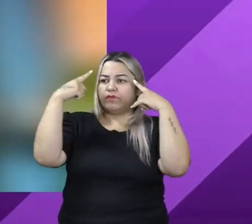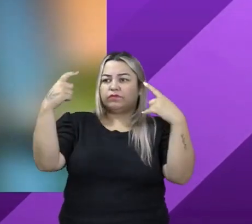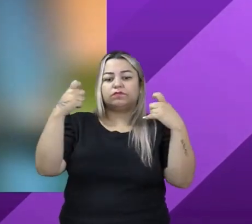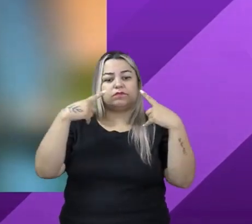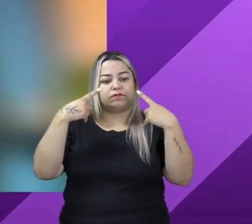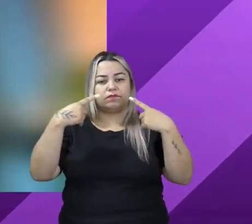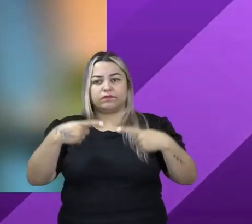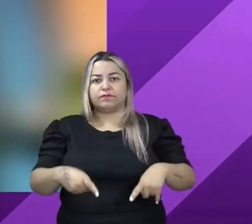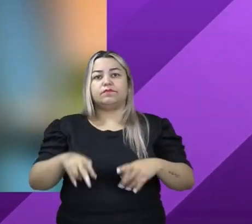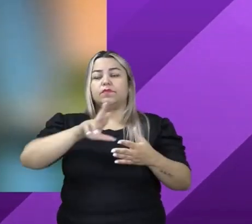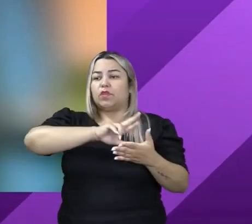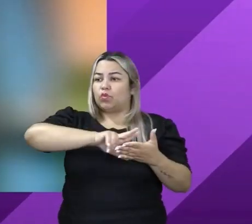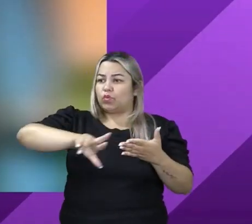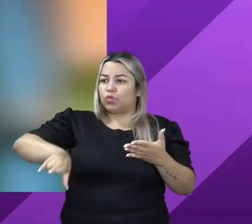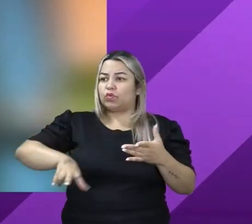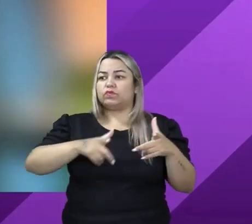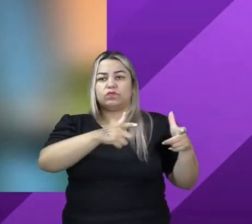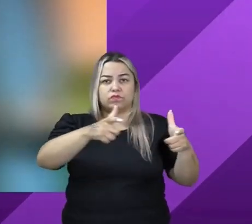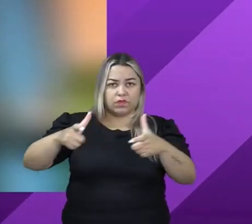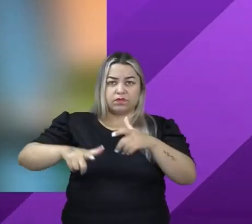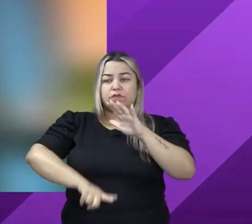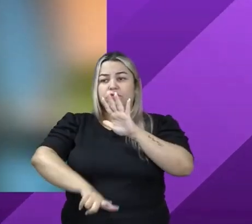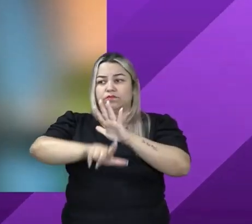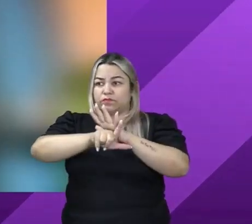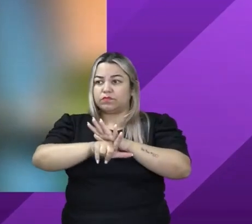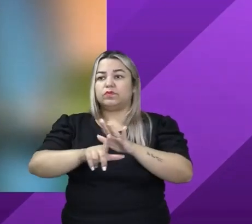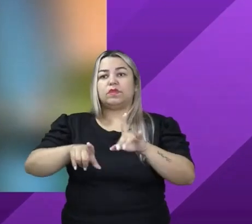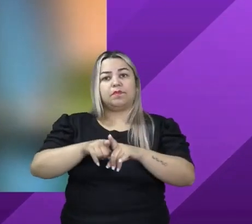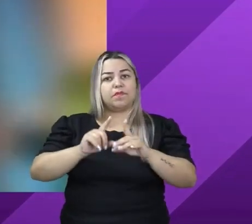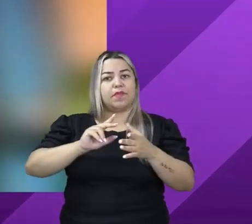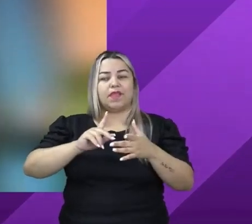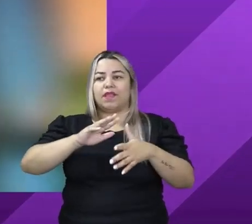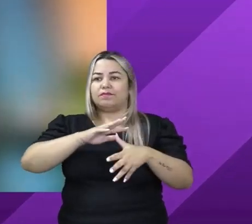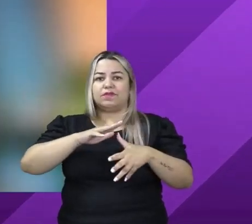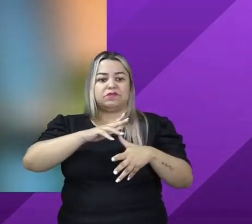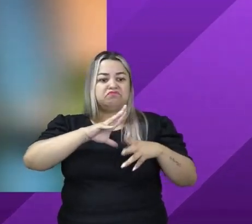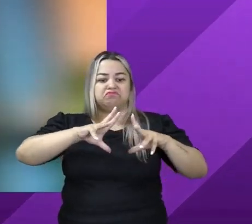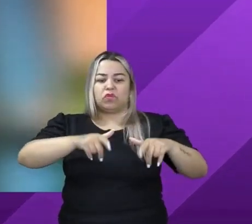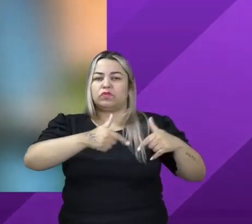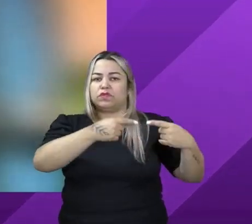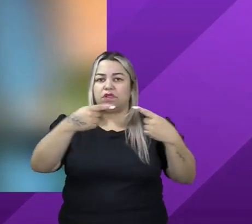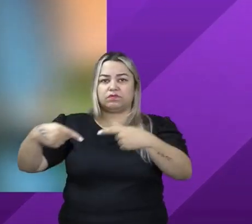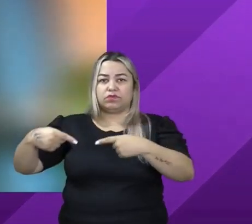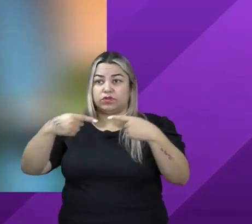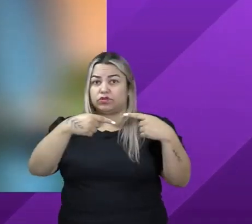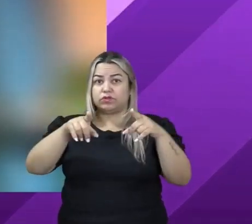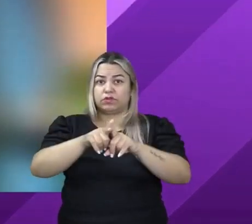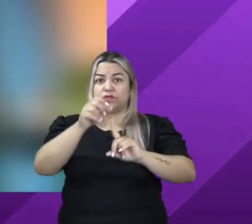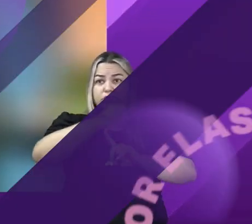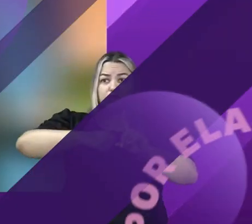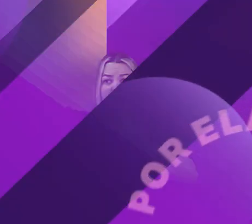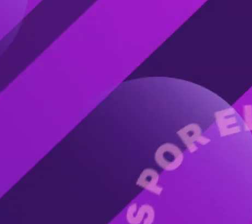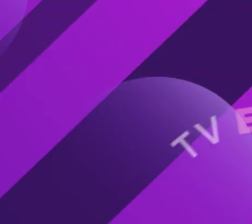de gênero nos espaços legislativos, executivos, da política oficial, mas também nos